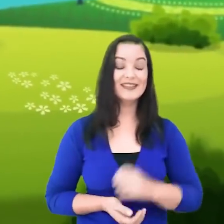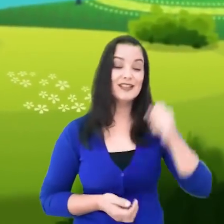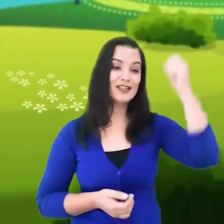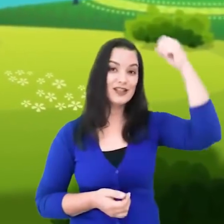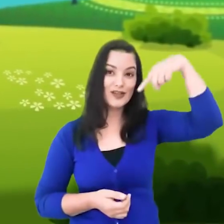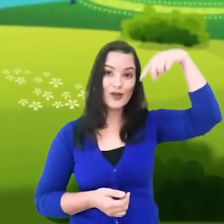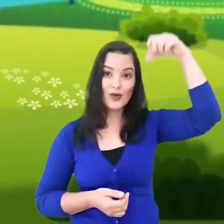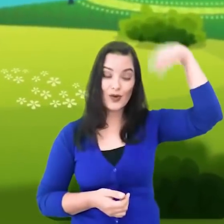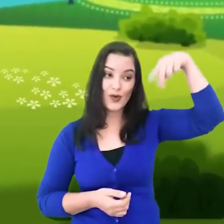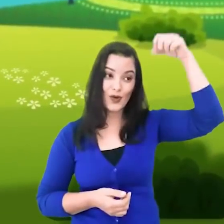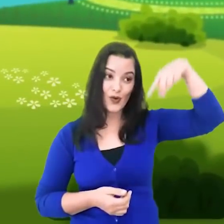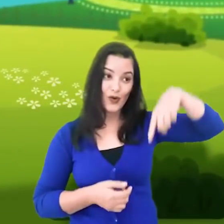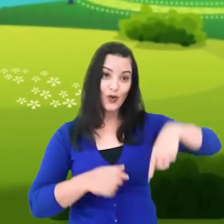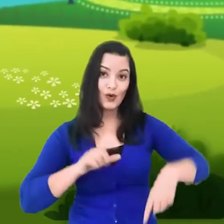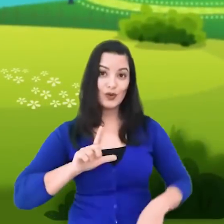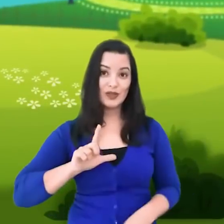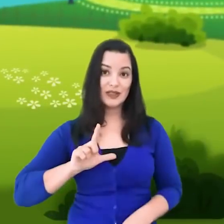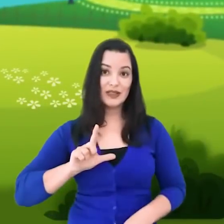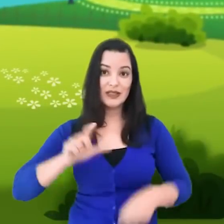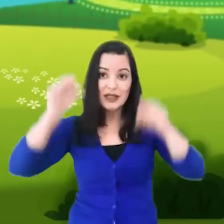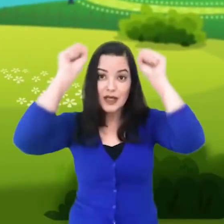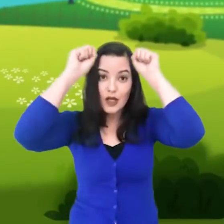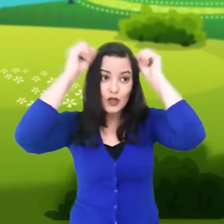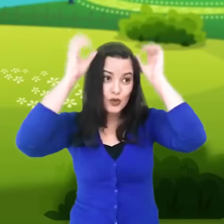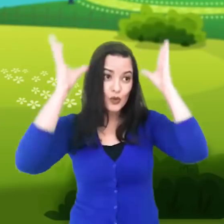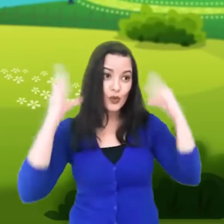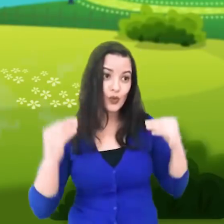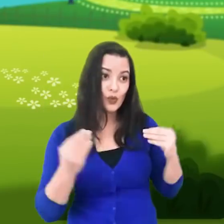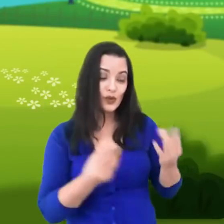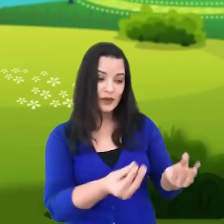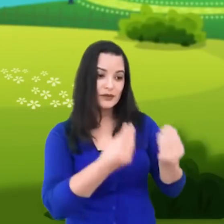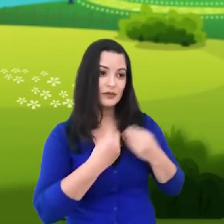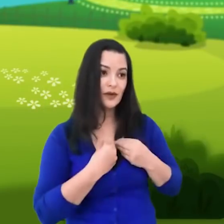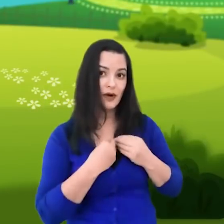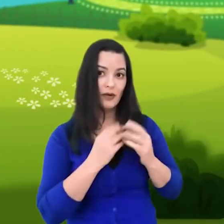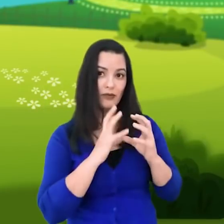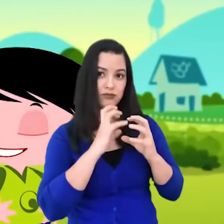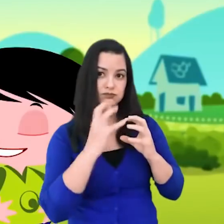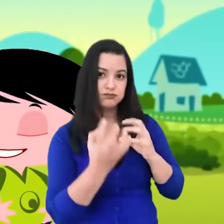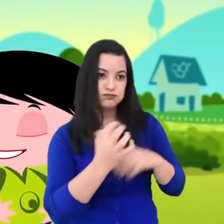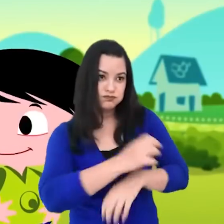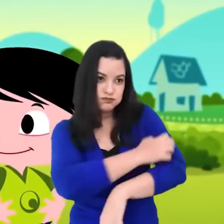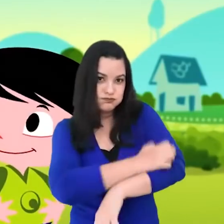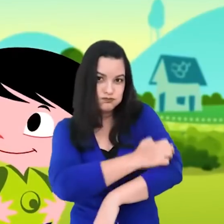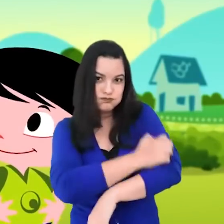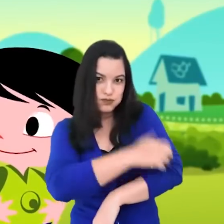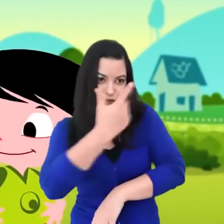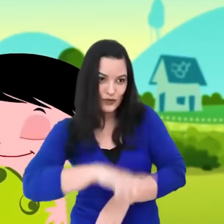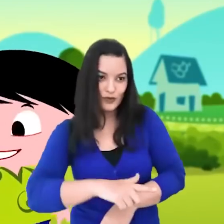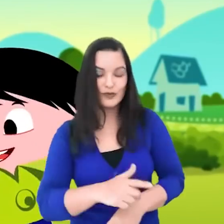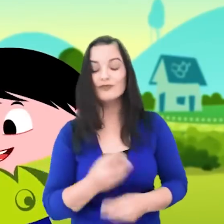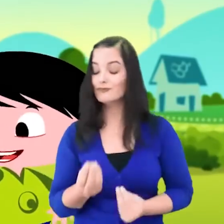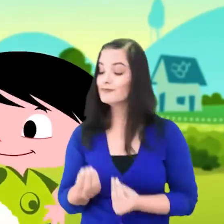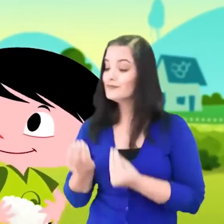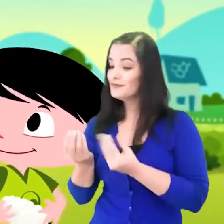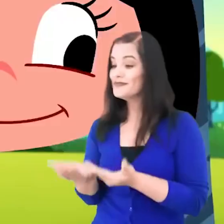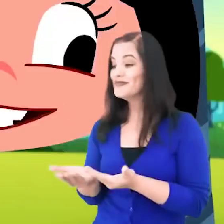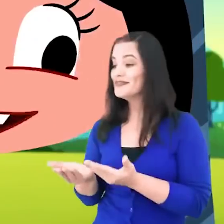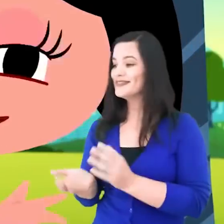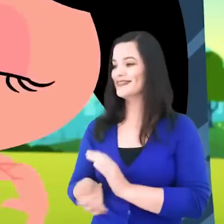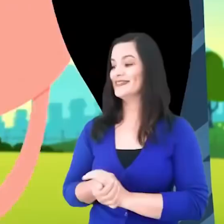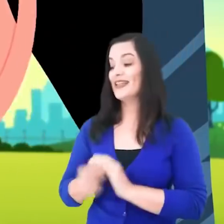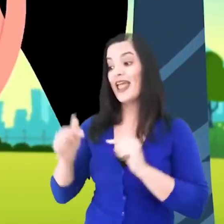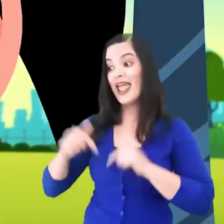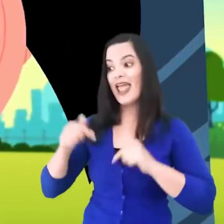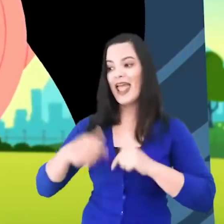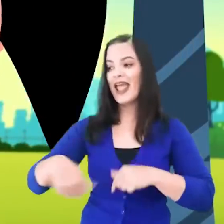Gotinha Luna, por favor, passa a esponja de nuvem pra mim. Aqui está, gotinha Júpiter.